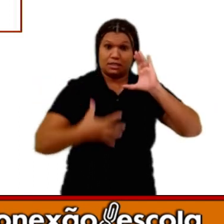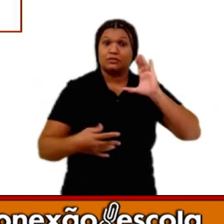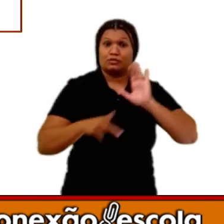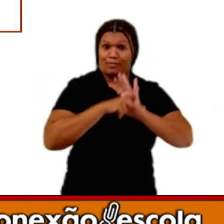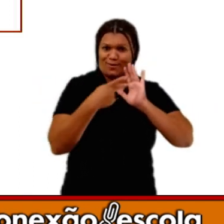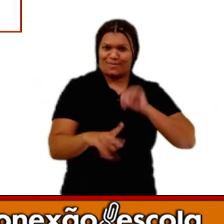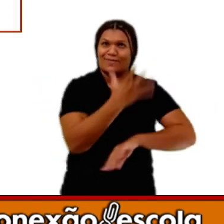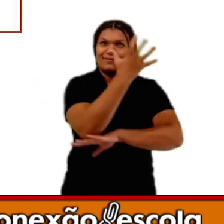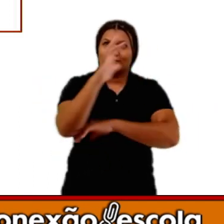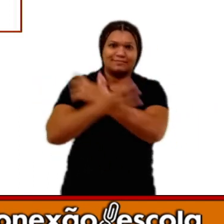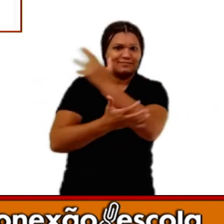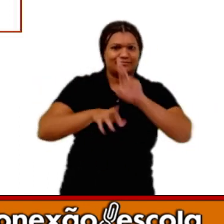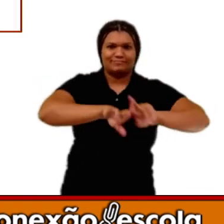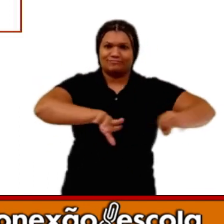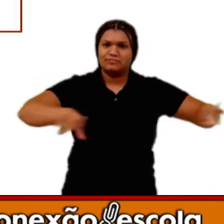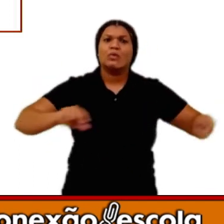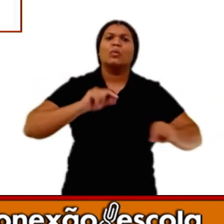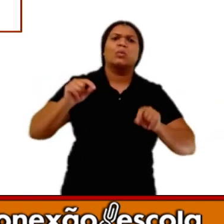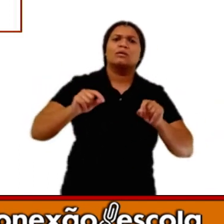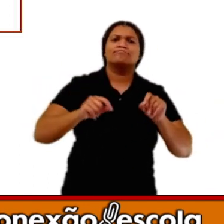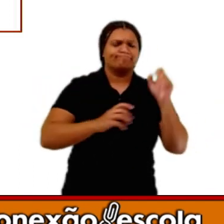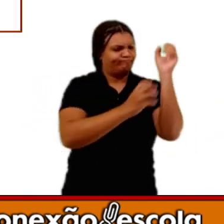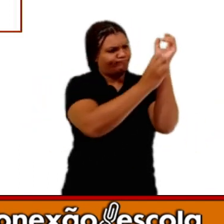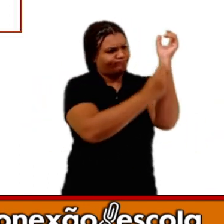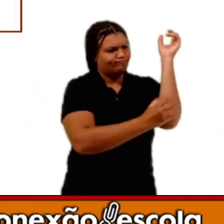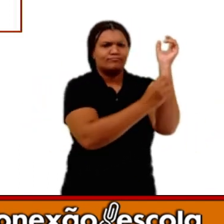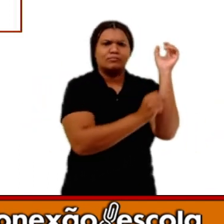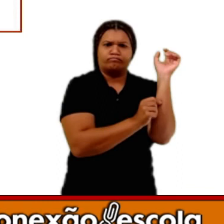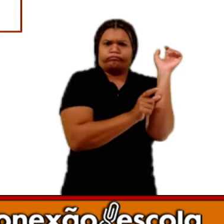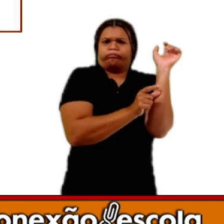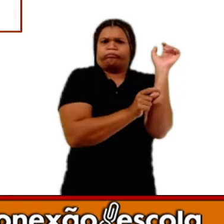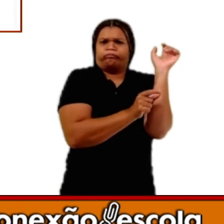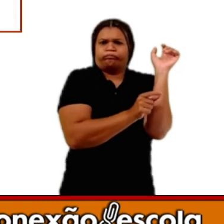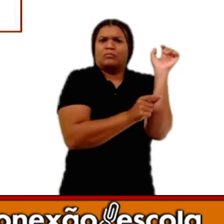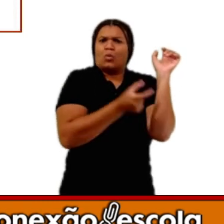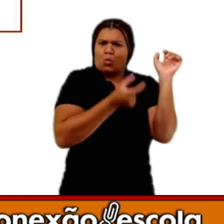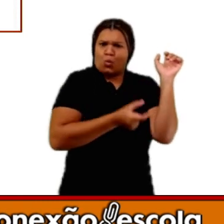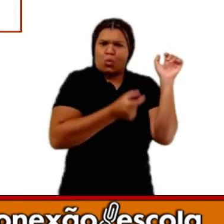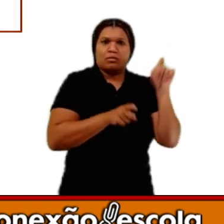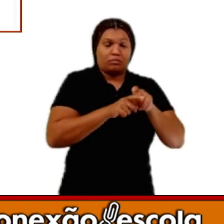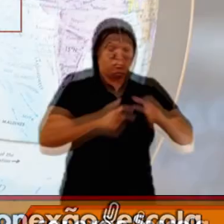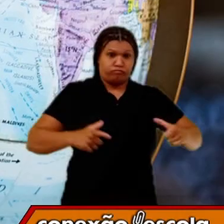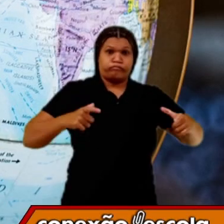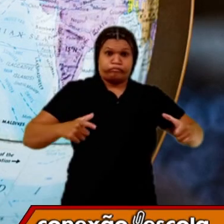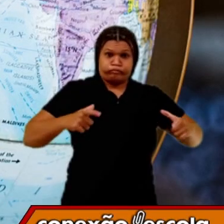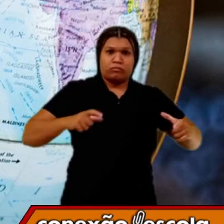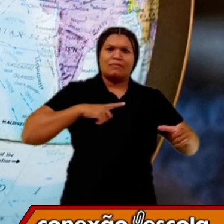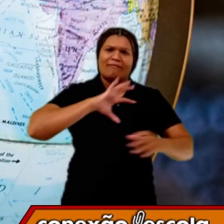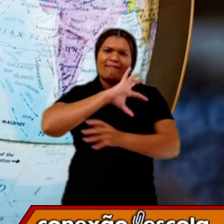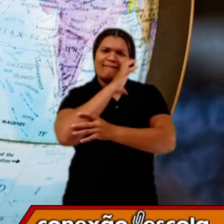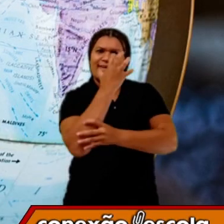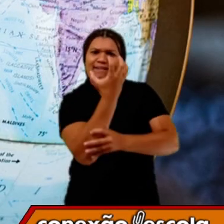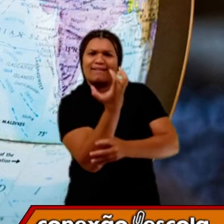flora é que as cascas e as folhas são grossas, apresentando troncos e galhos